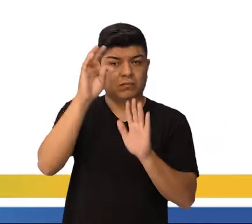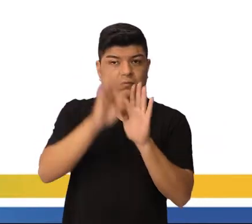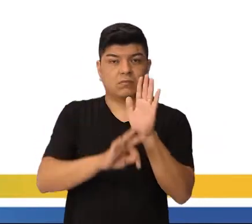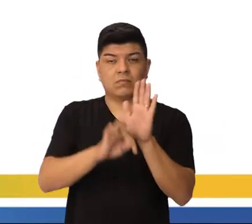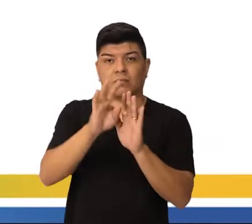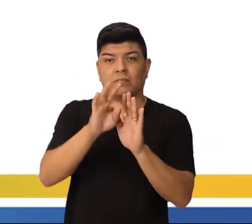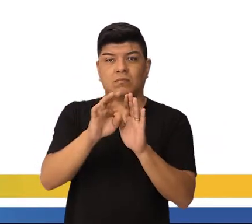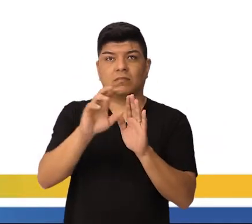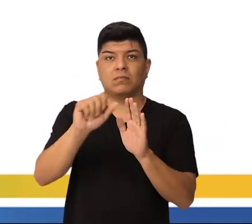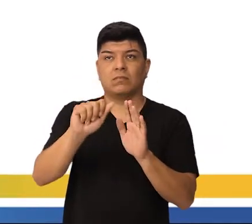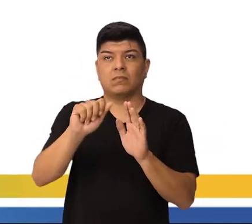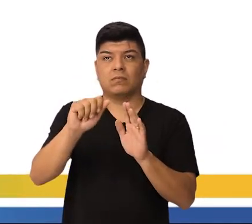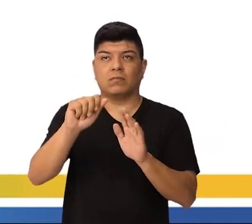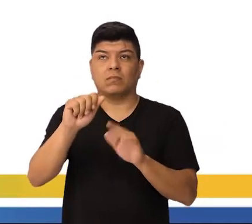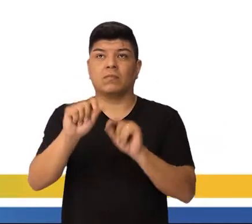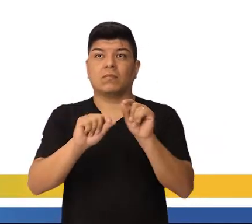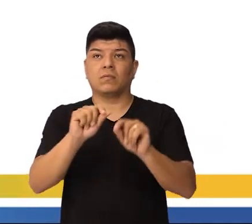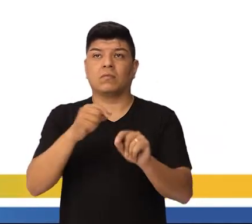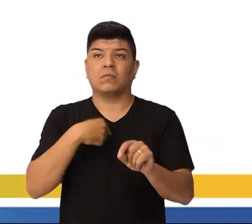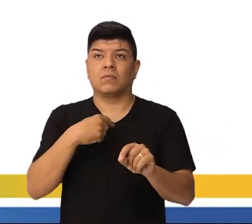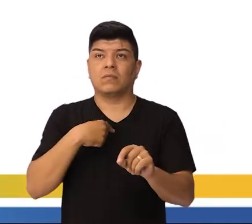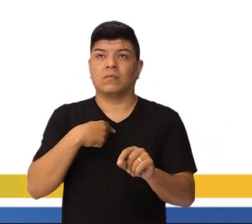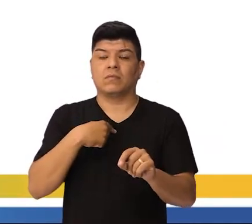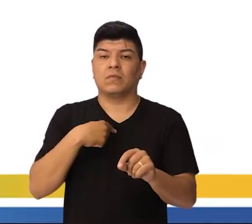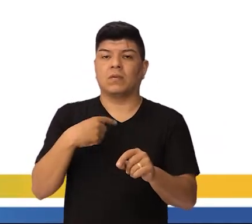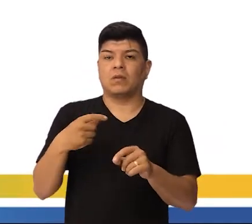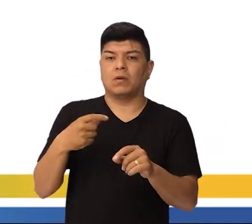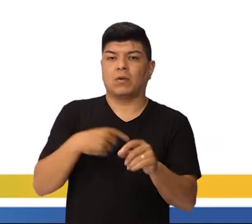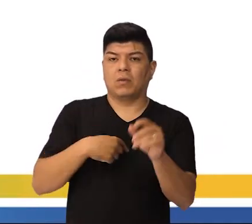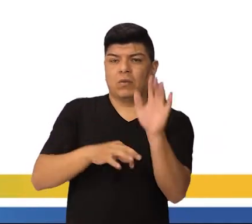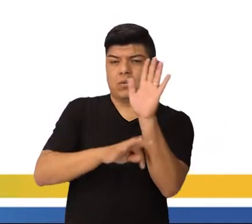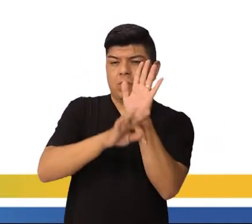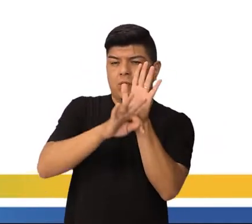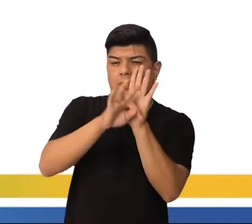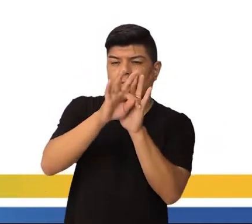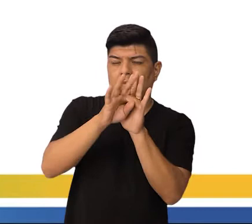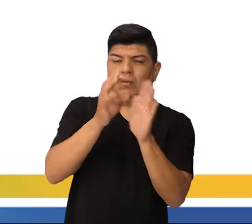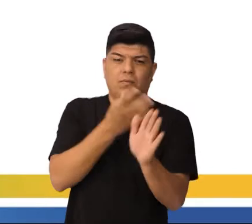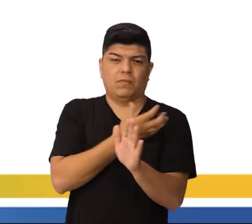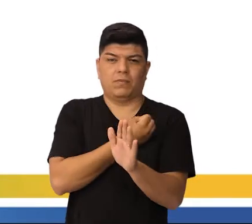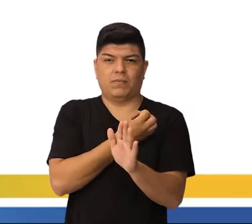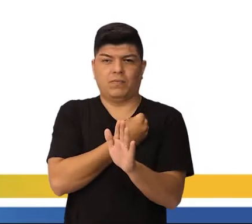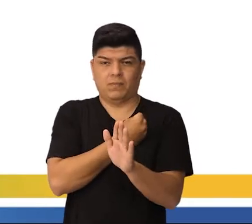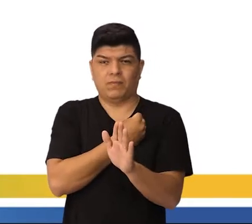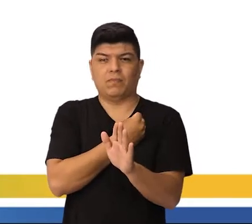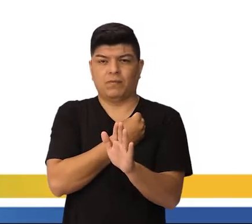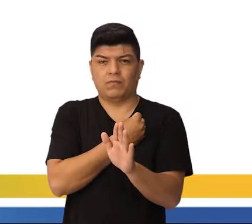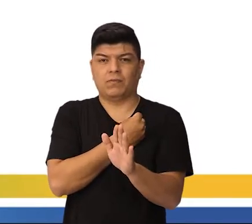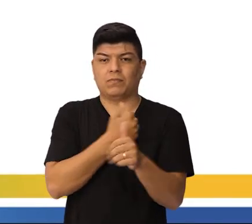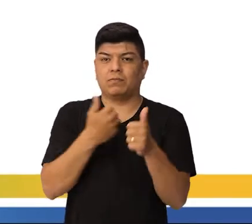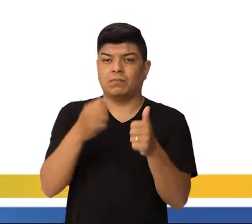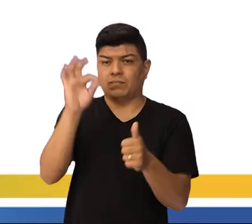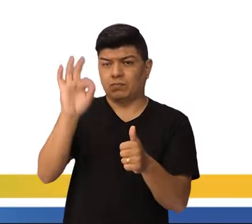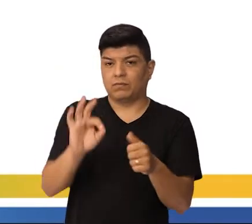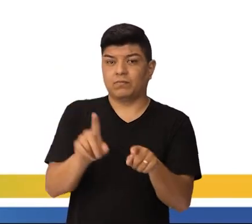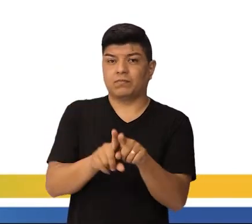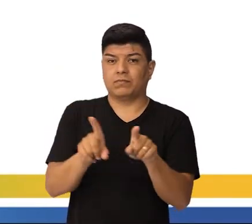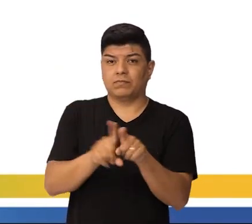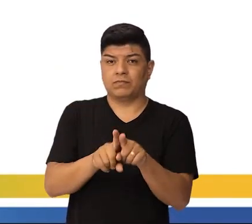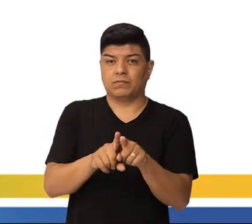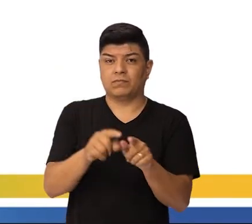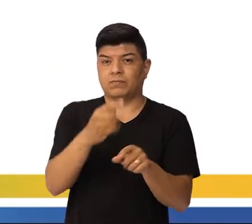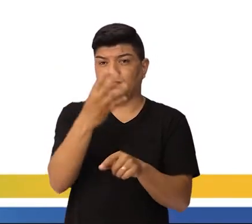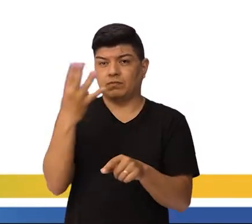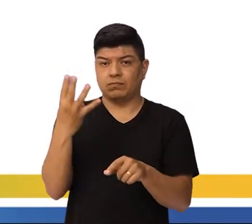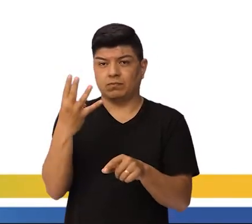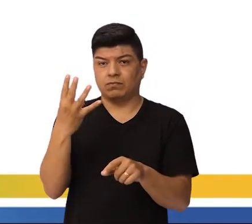amplitude térmica anual, como se pode medir isso em números, em estatística. E aí temos a umidade, que é a quantidade